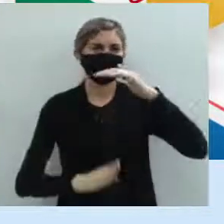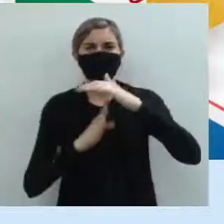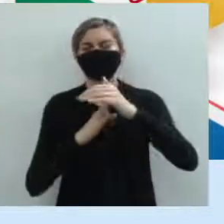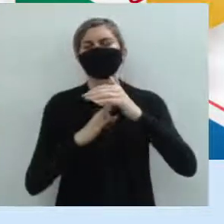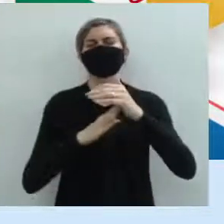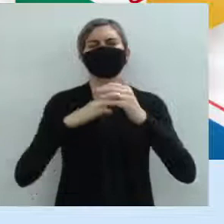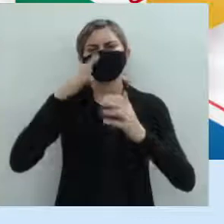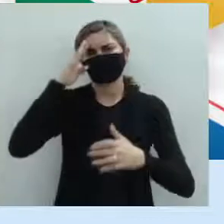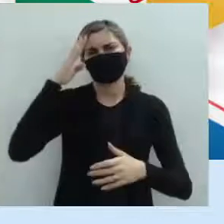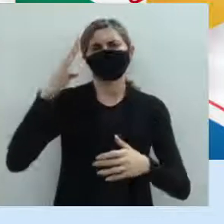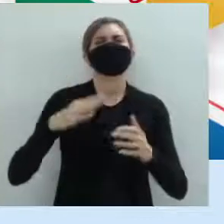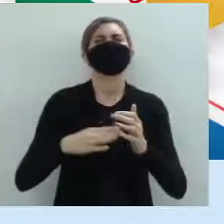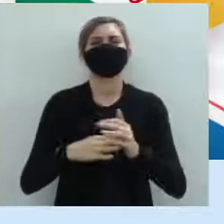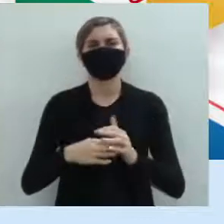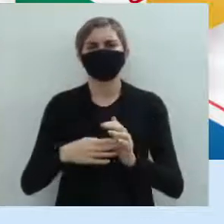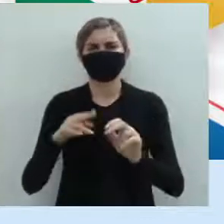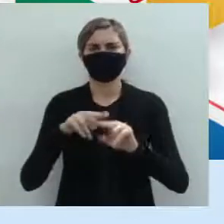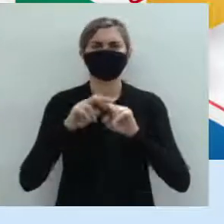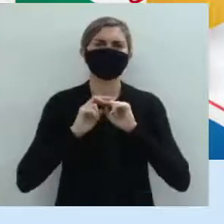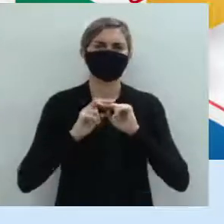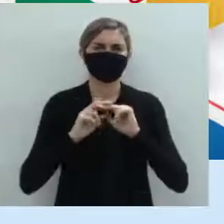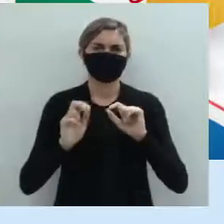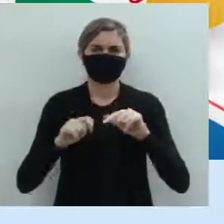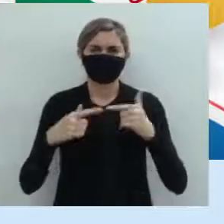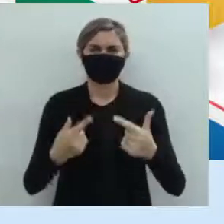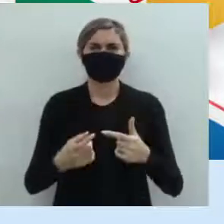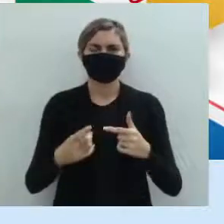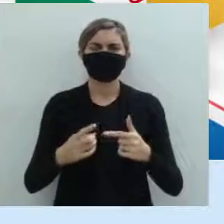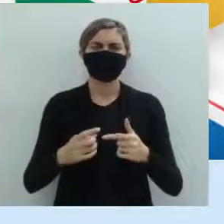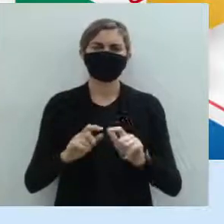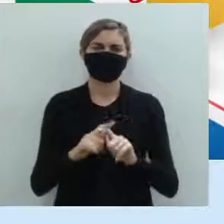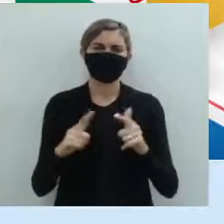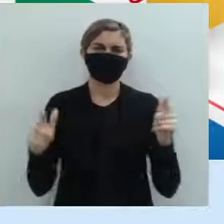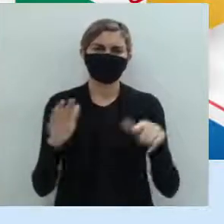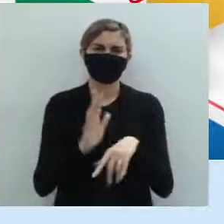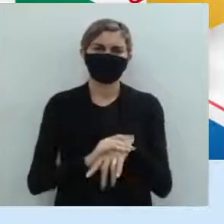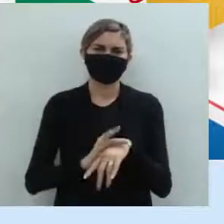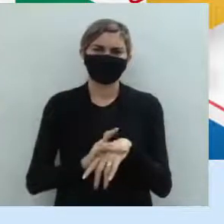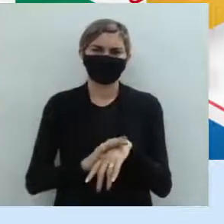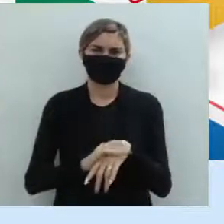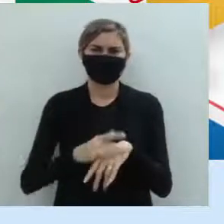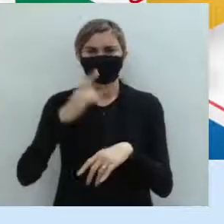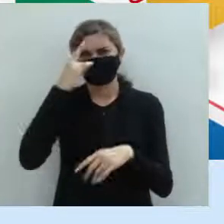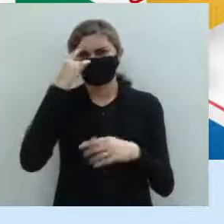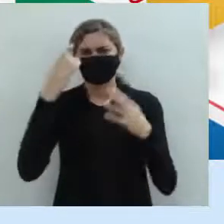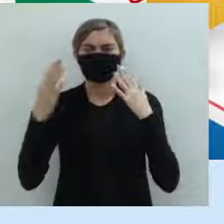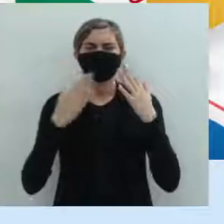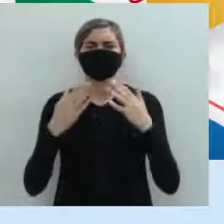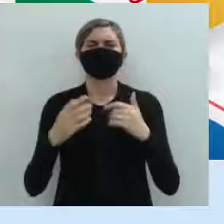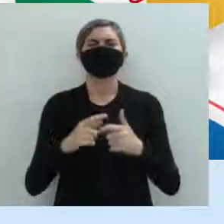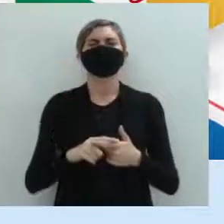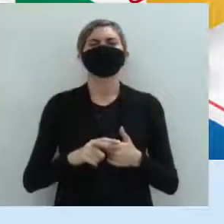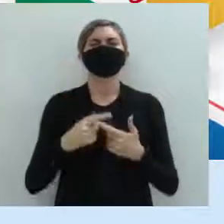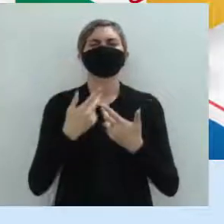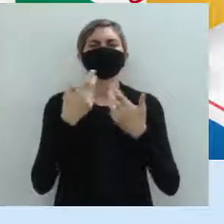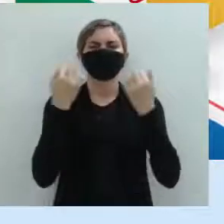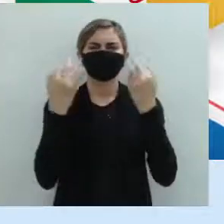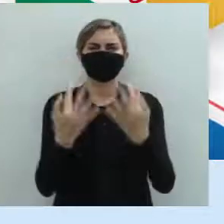a principal razão, obviamente, para a explosão das doenças neuronais. Então Byung-Chul Han ele vai dizer